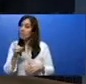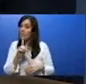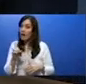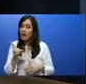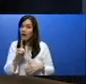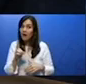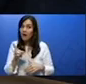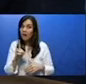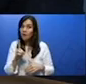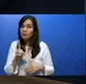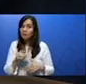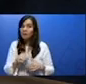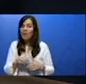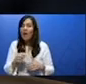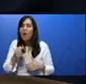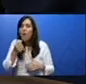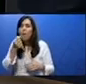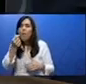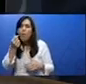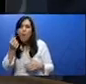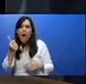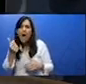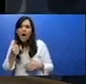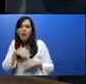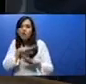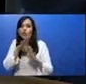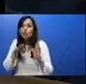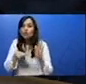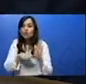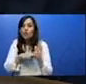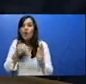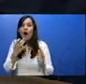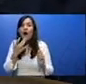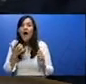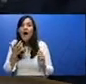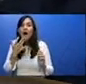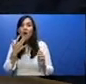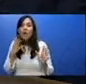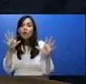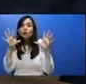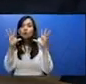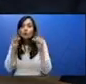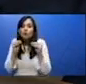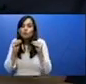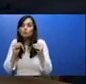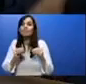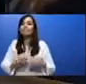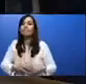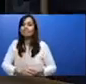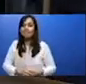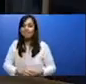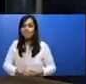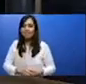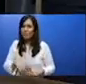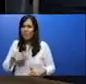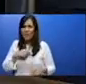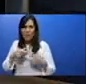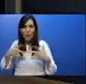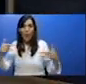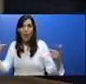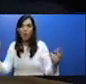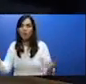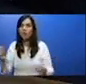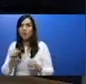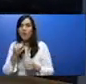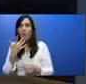né? Quase todas as cores são escuras. Não tem muitas cores no quadro,